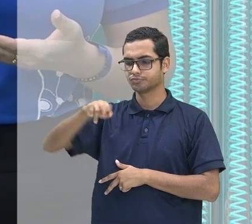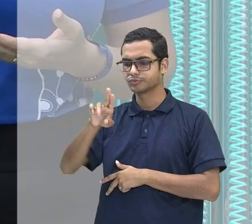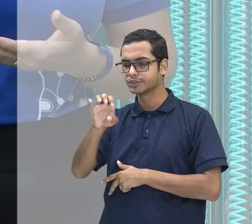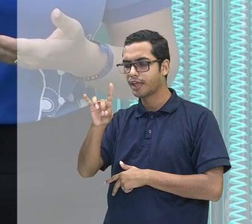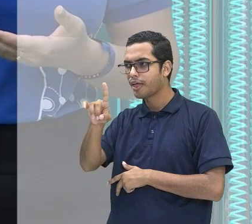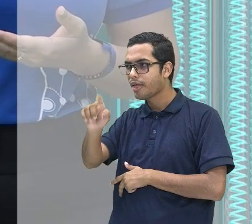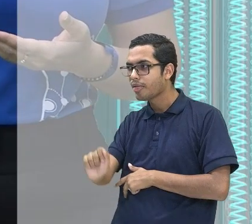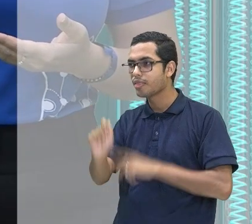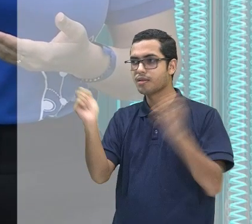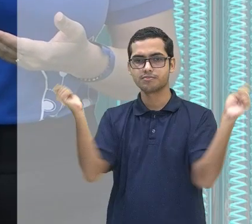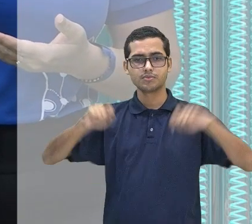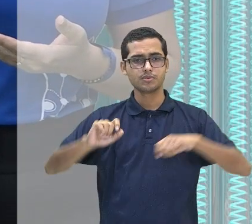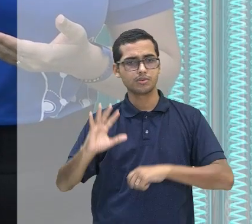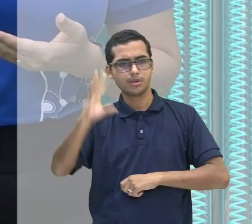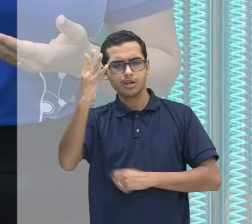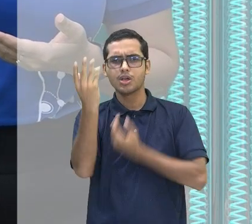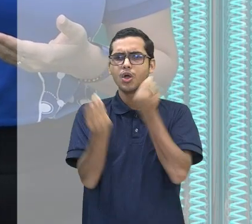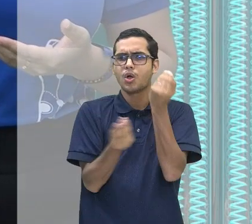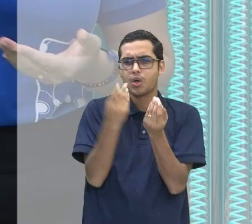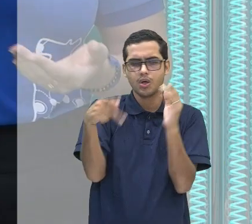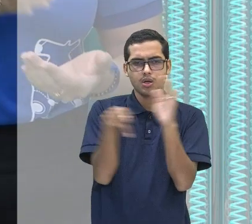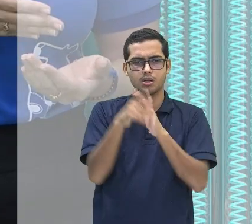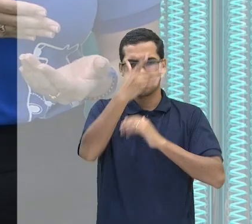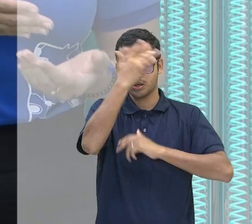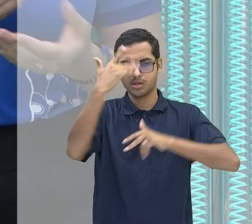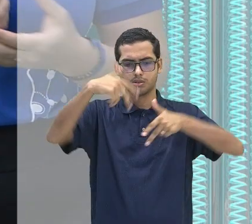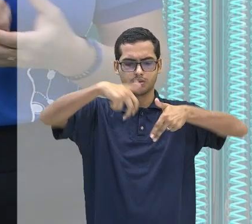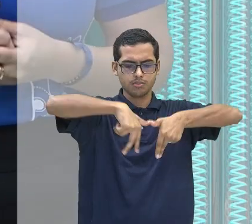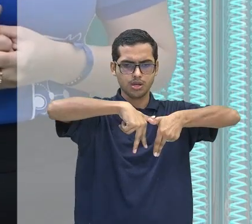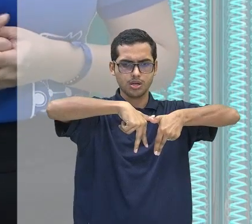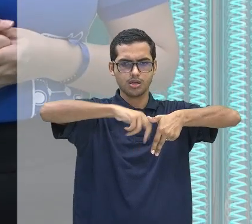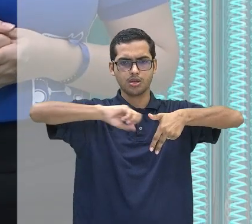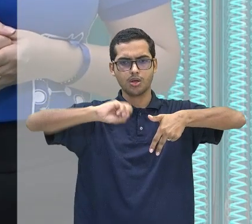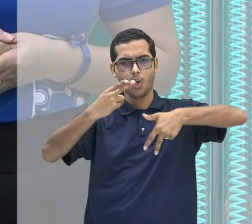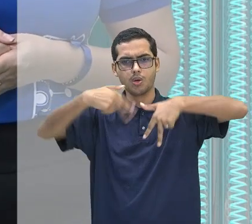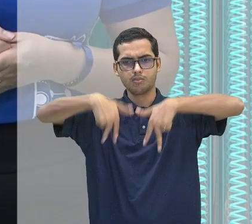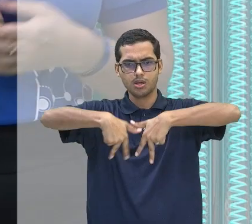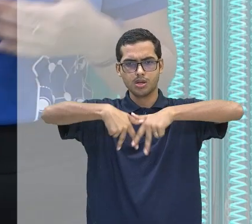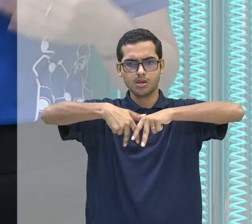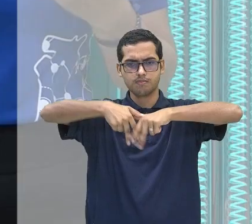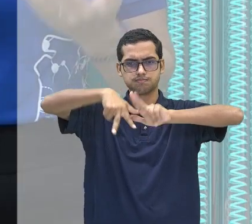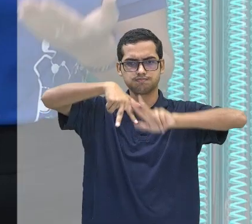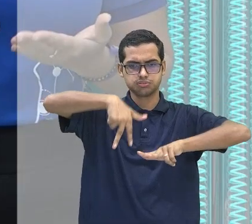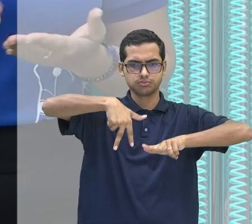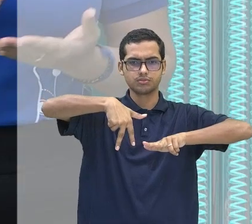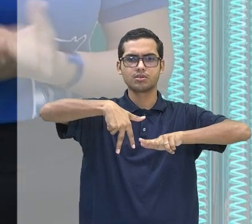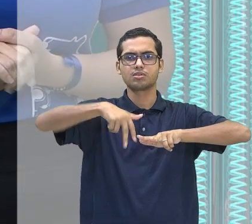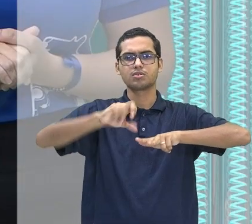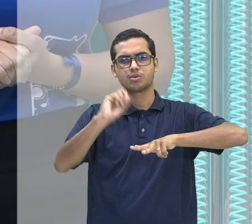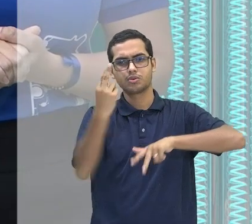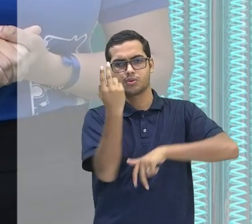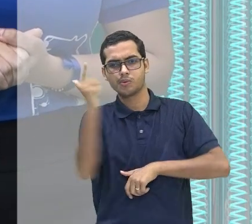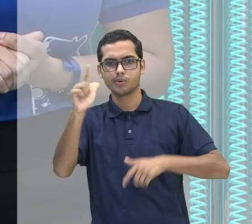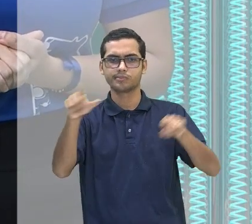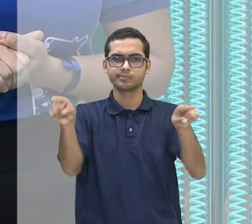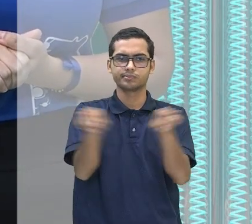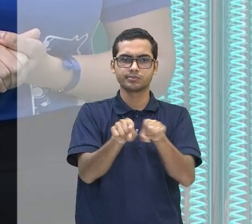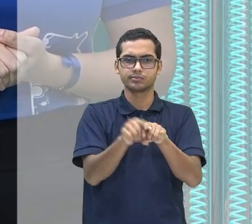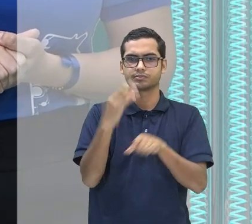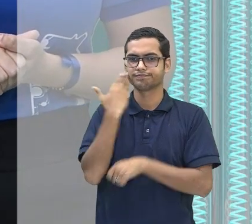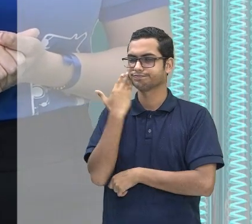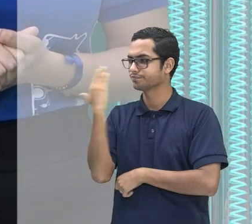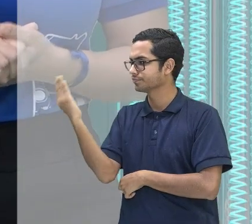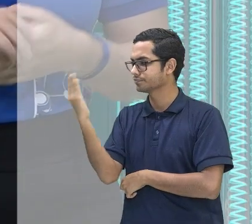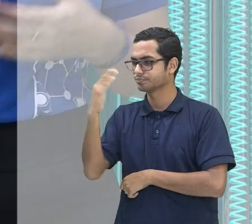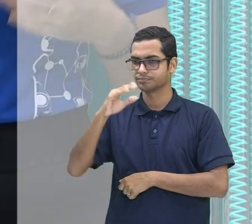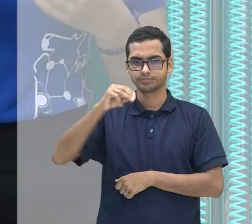pode acontecer com o seu oponente de costas ou de lado. Temos também um outro golpe que é a montada,